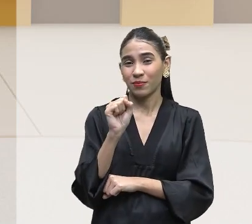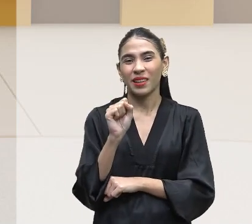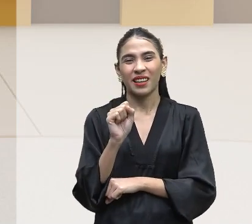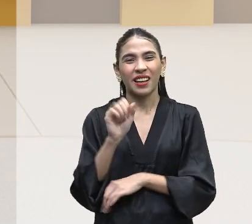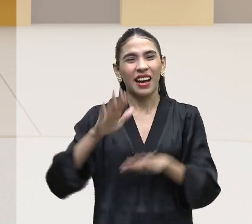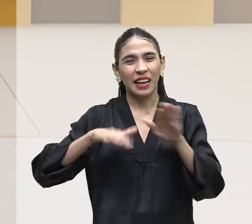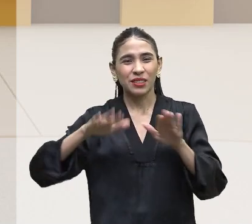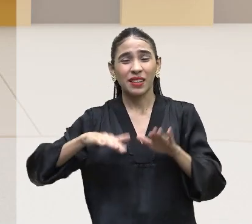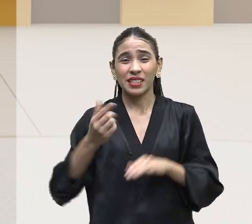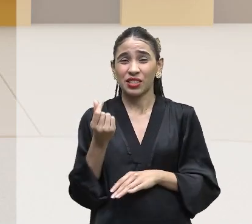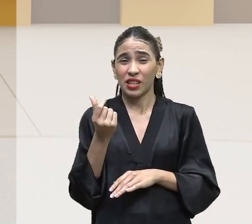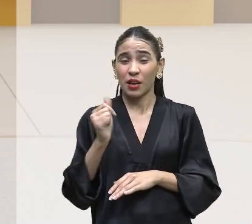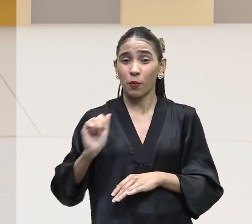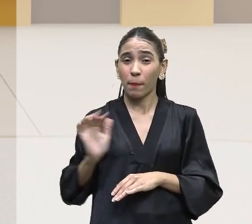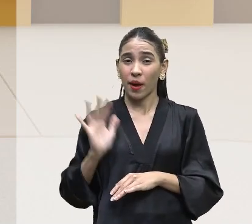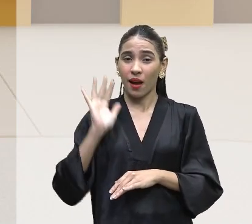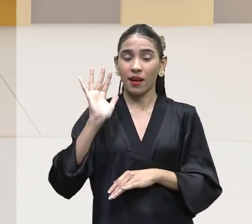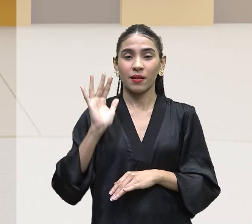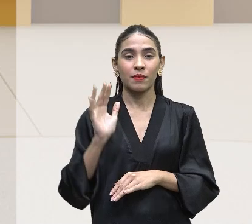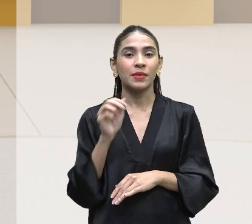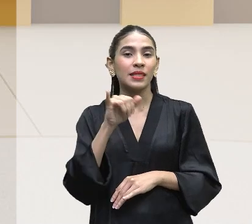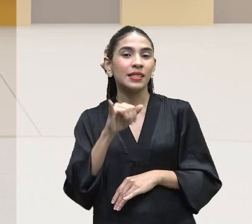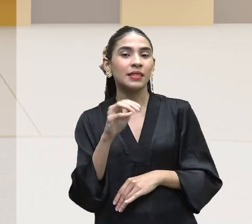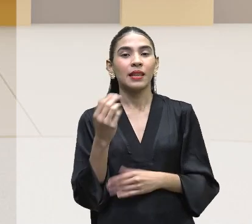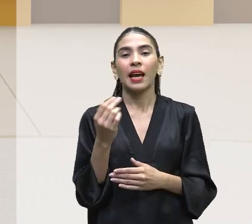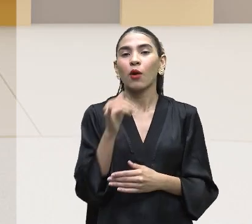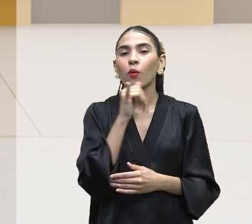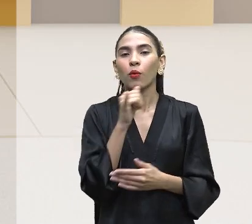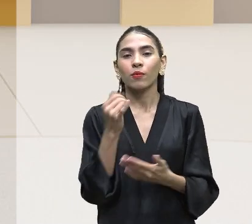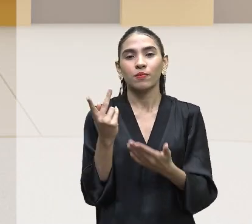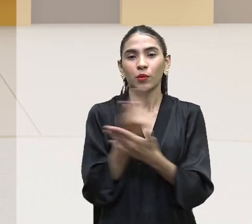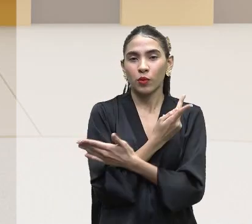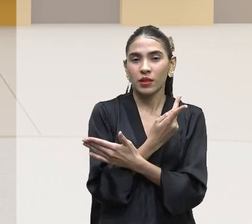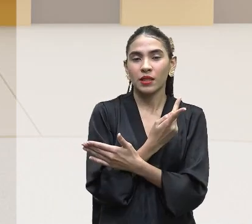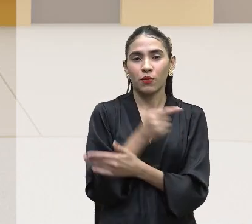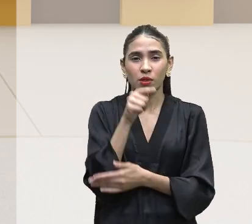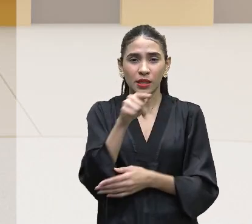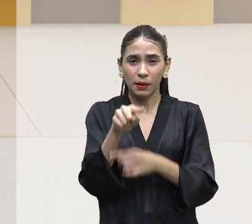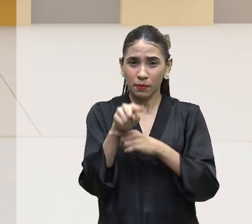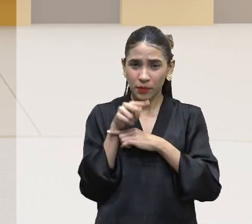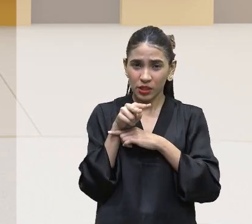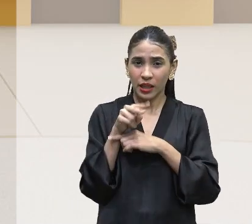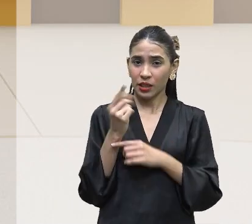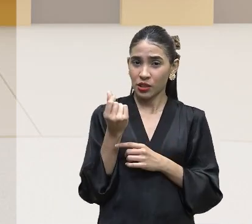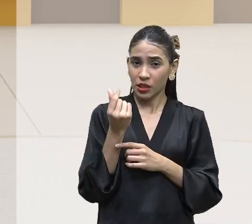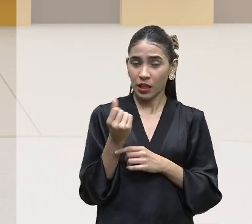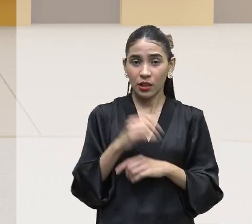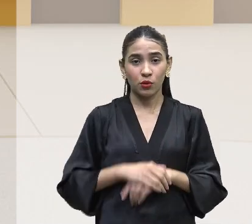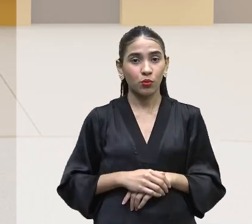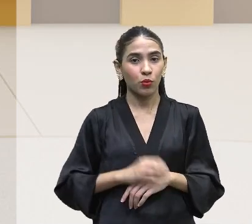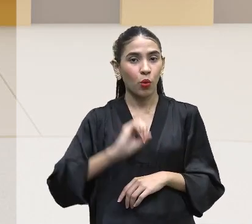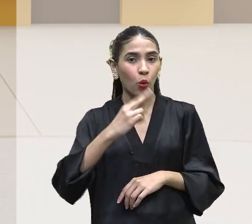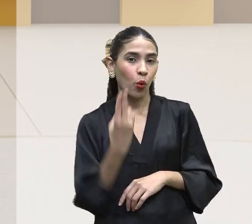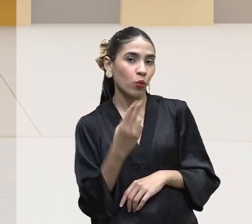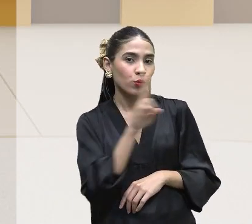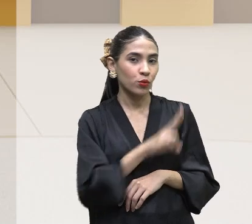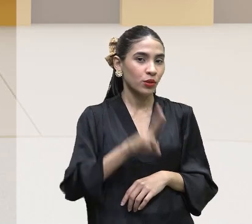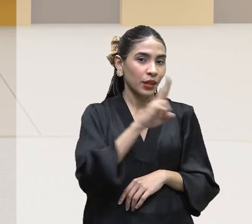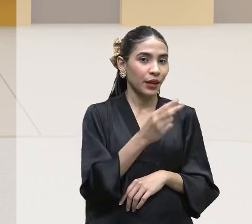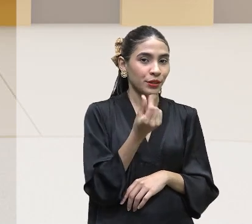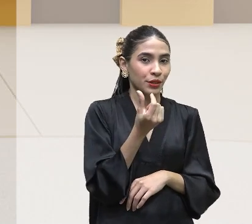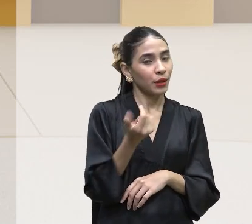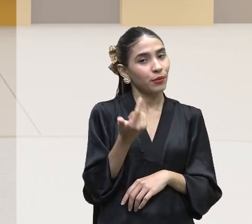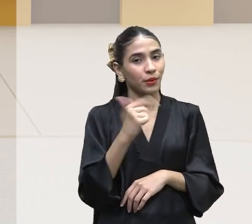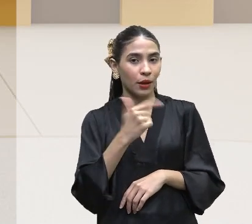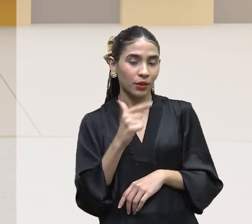você vai fazer quando aparecer esse tipo de emergência? Você vai pedir dinheiro emprestado? Você vai usar um dinheiro que não tem? Não. Se você